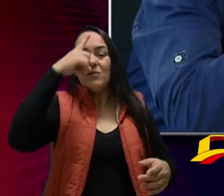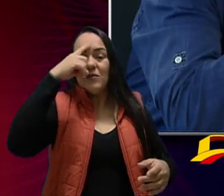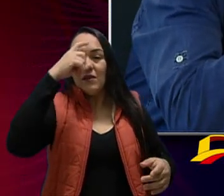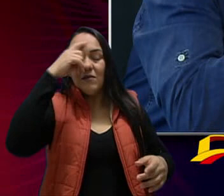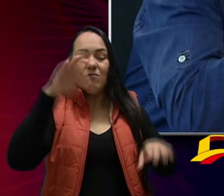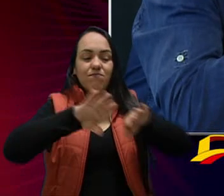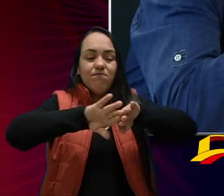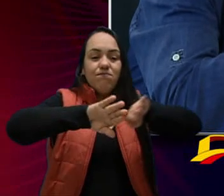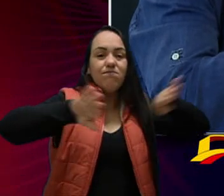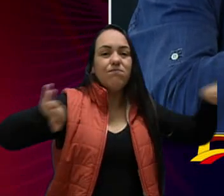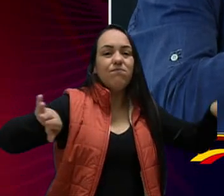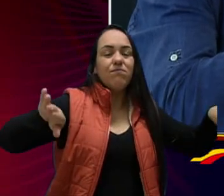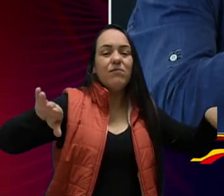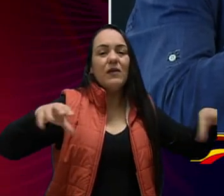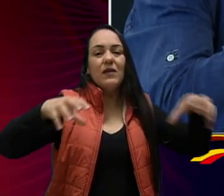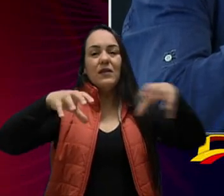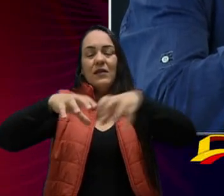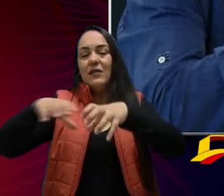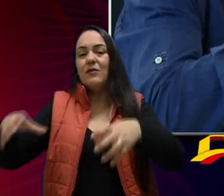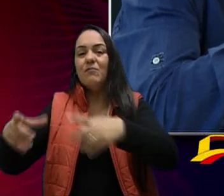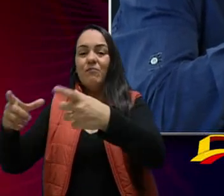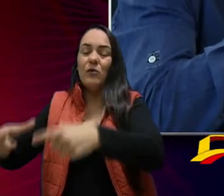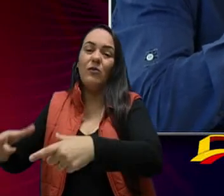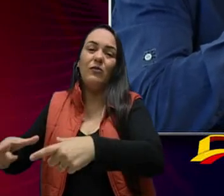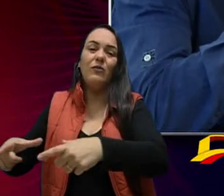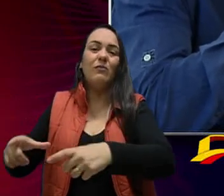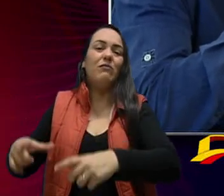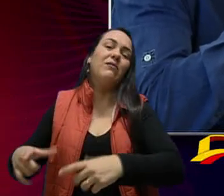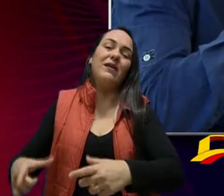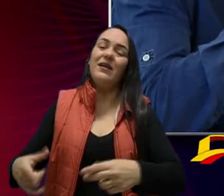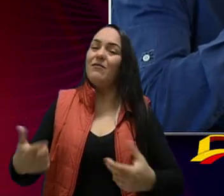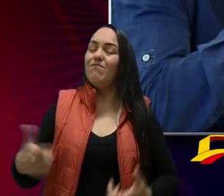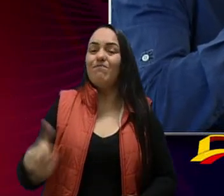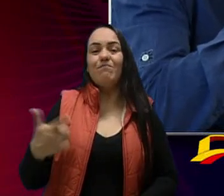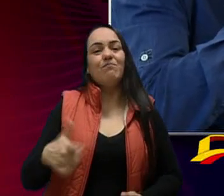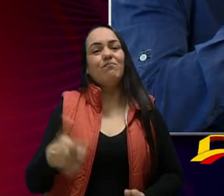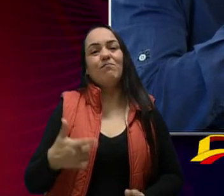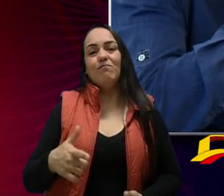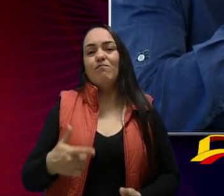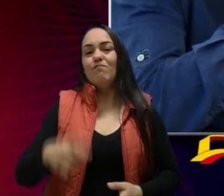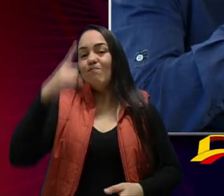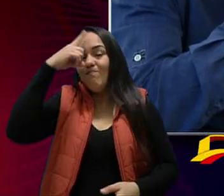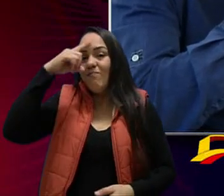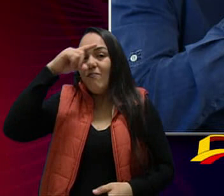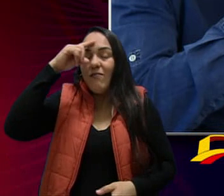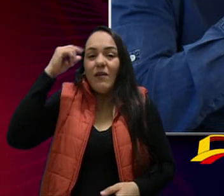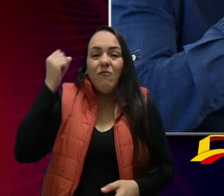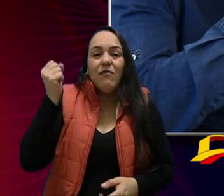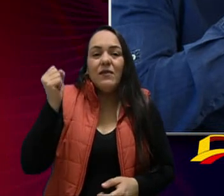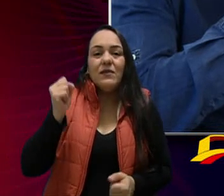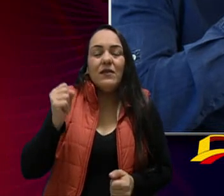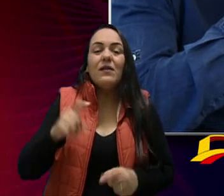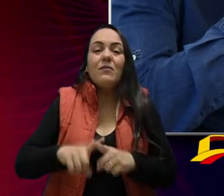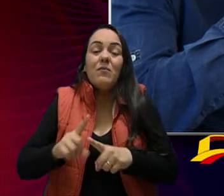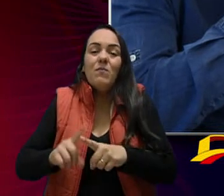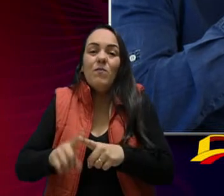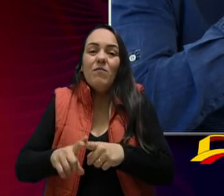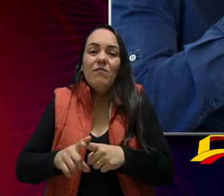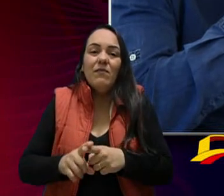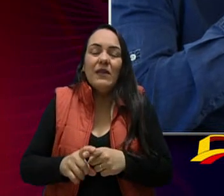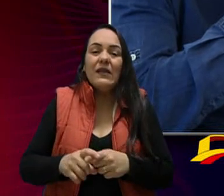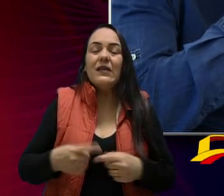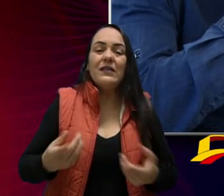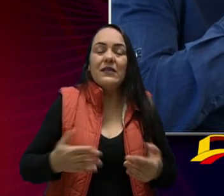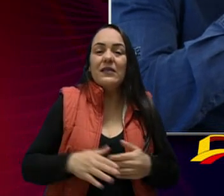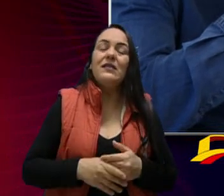clínica primeiro que ela não viu nenhuma condição de albergar um hospital tá a vigilância sanitária